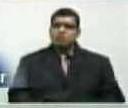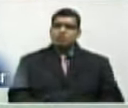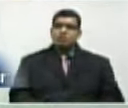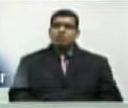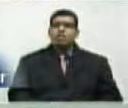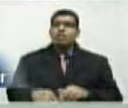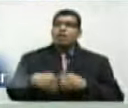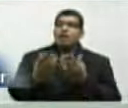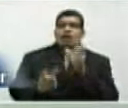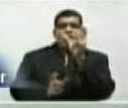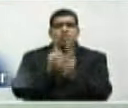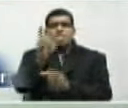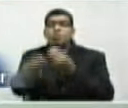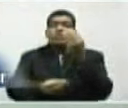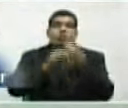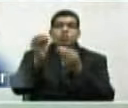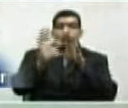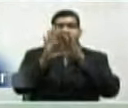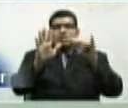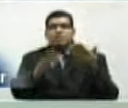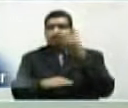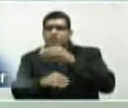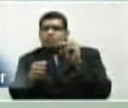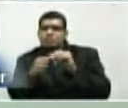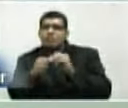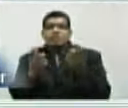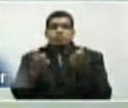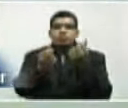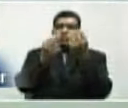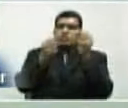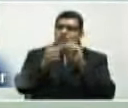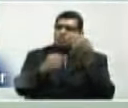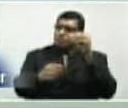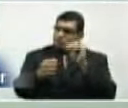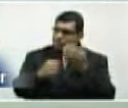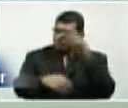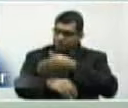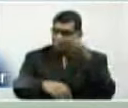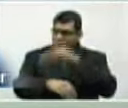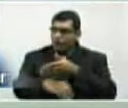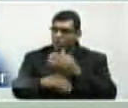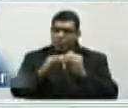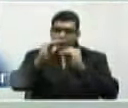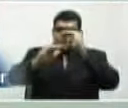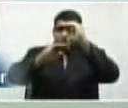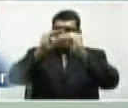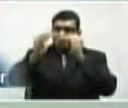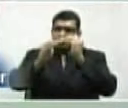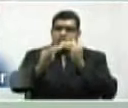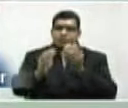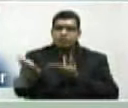A forma como a legislação trata os recursos destinados a desenvolvimento e